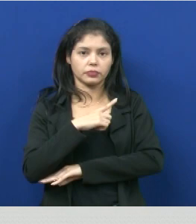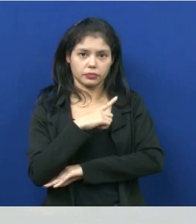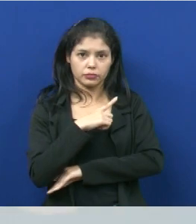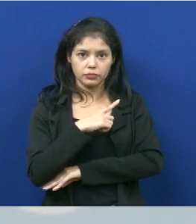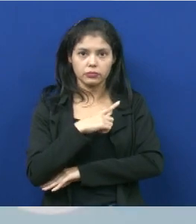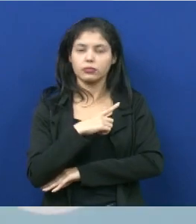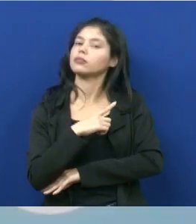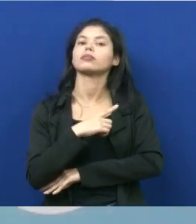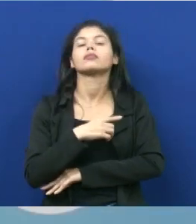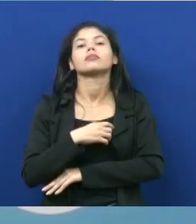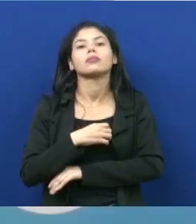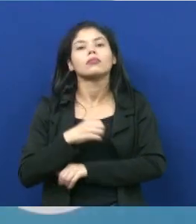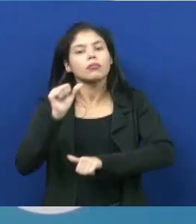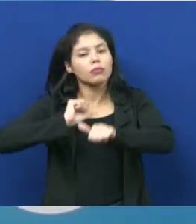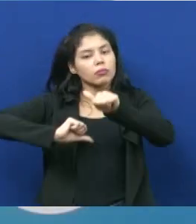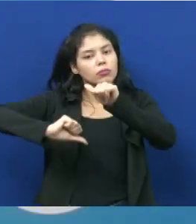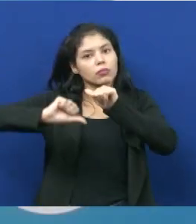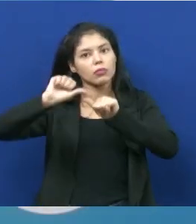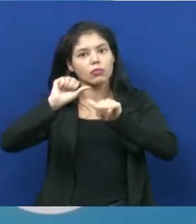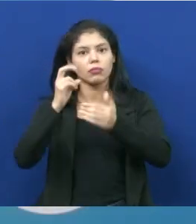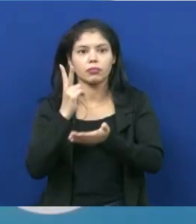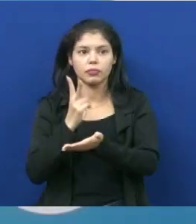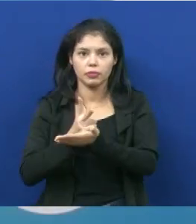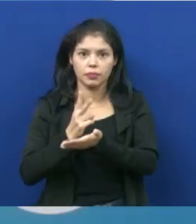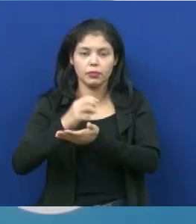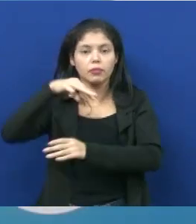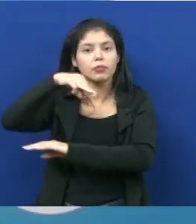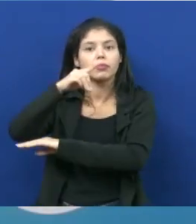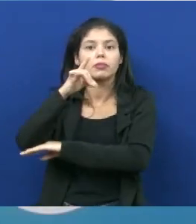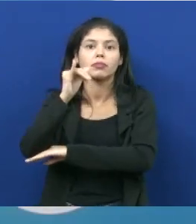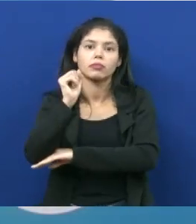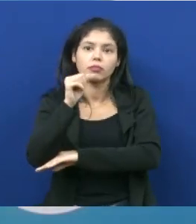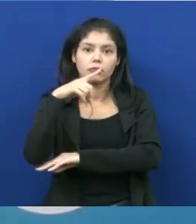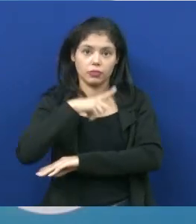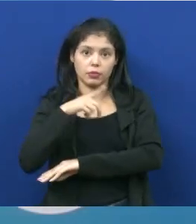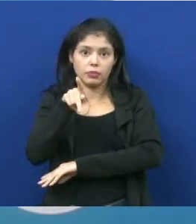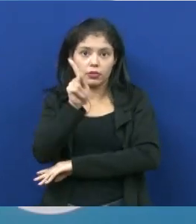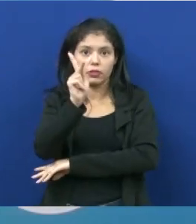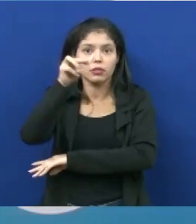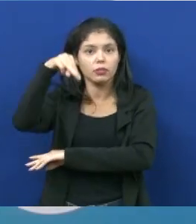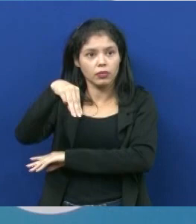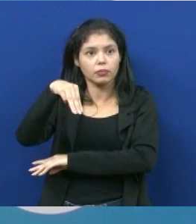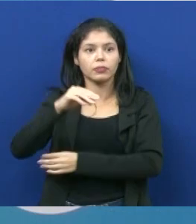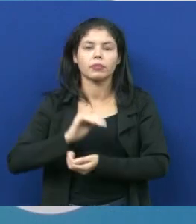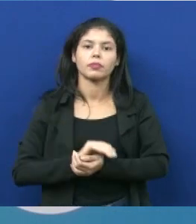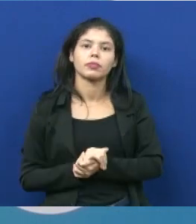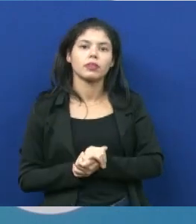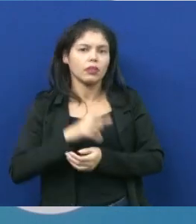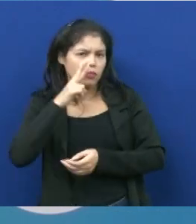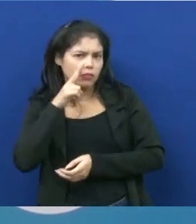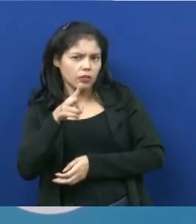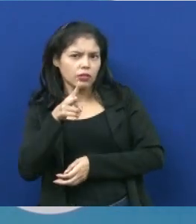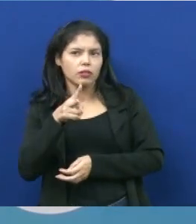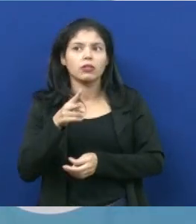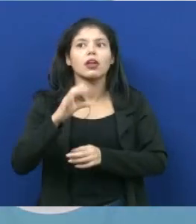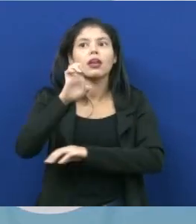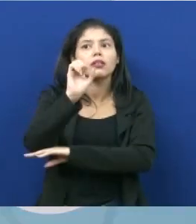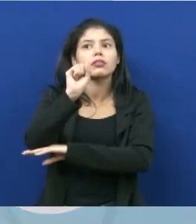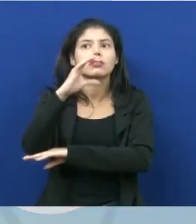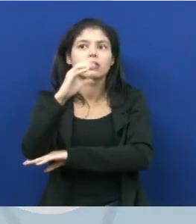é necessário mudar essa medida que temos aí em quilômetros, tendo em vista que quando trabalhamos